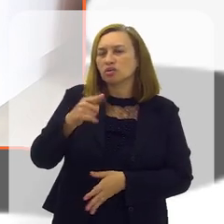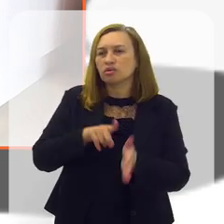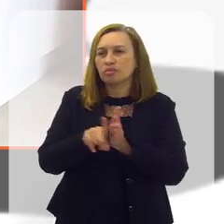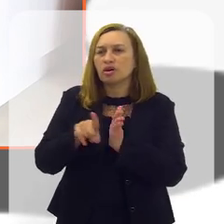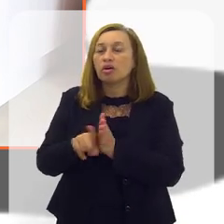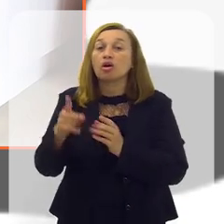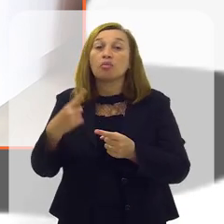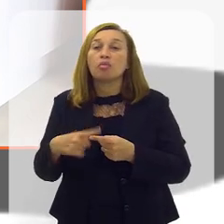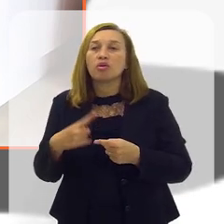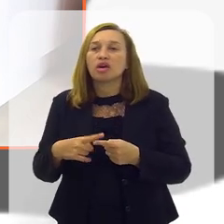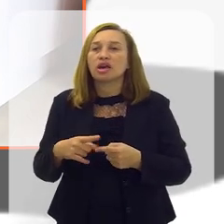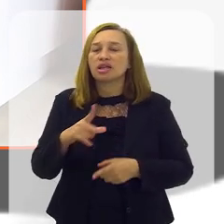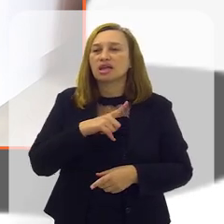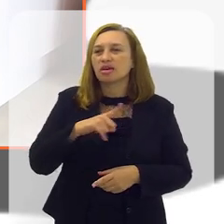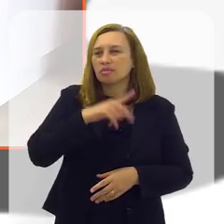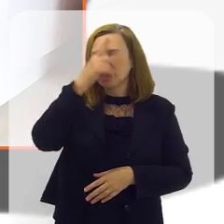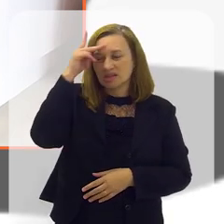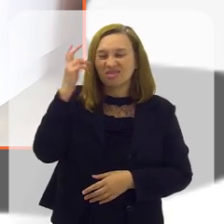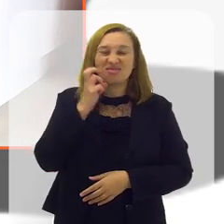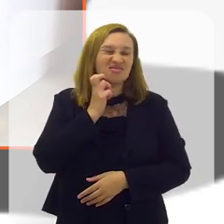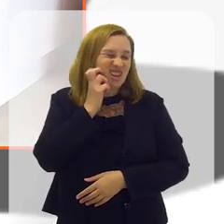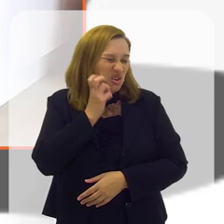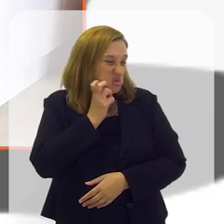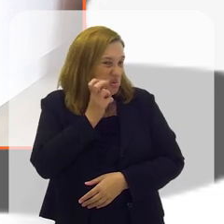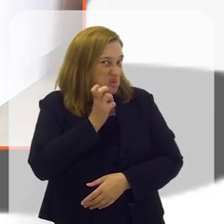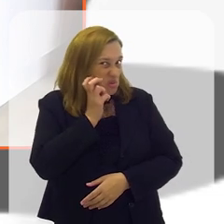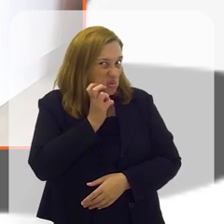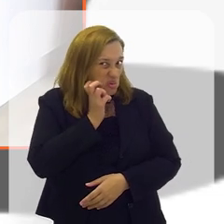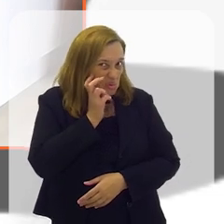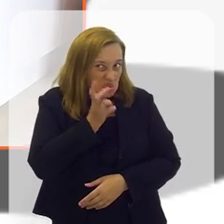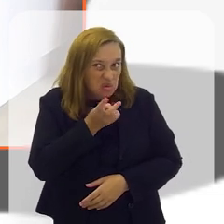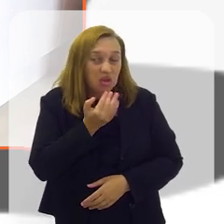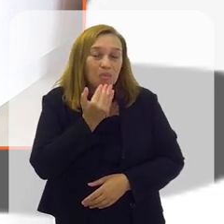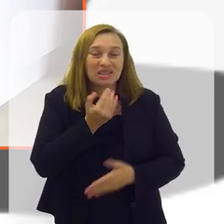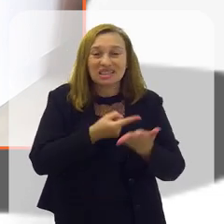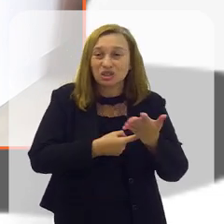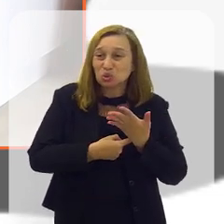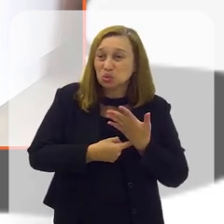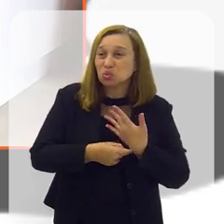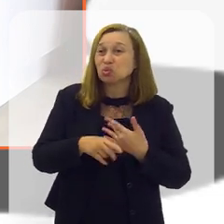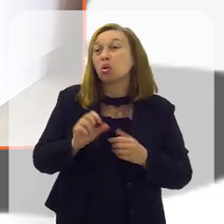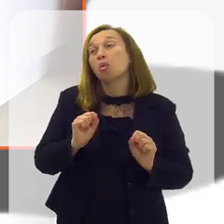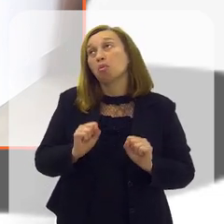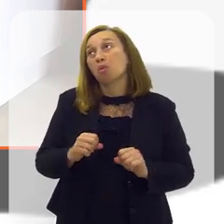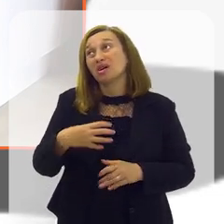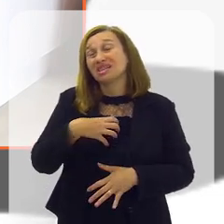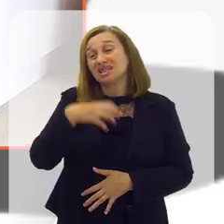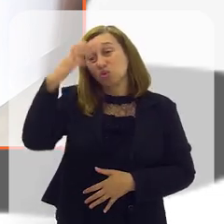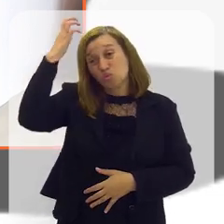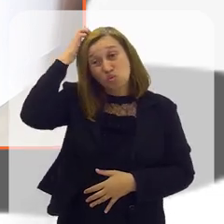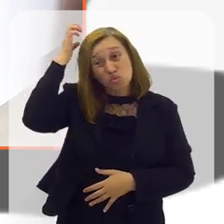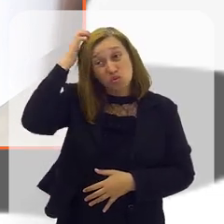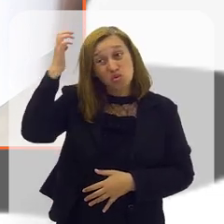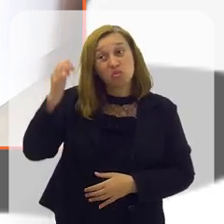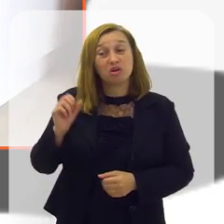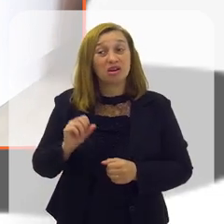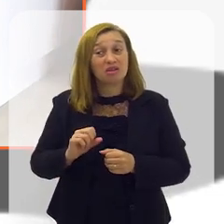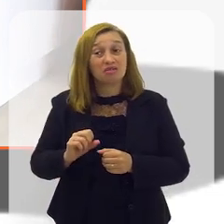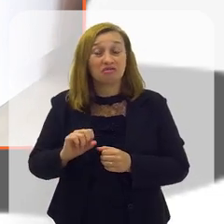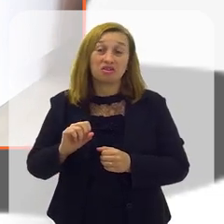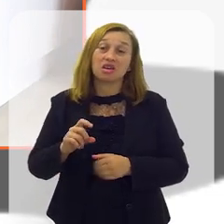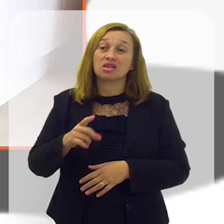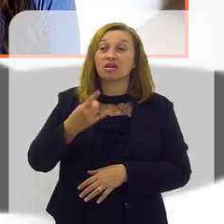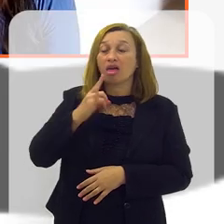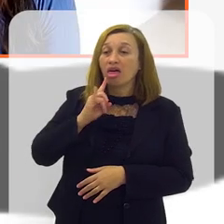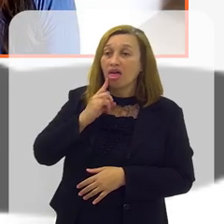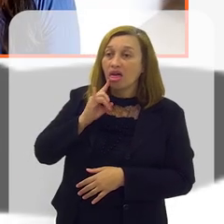12 perguntas, porque a pessoa, às vezes, ela tem vergonha de pedir ajuda, ela pode sentir culpa por